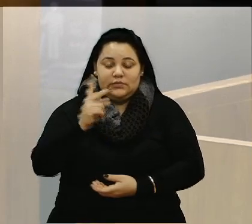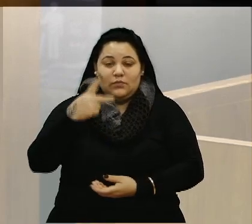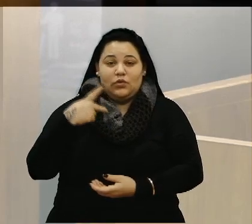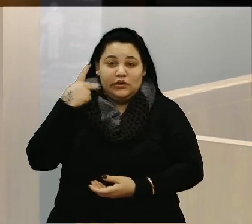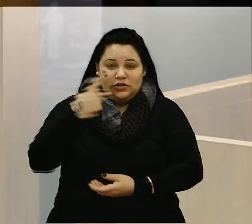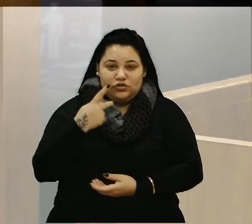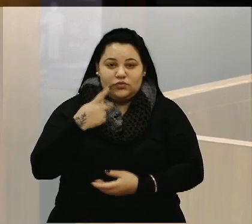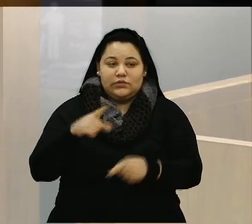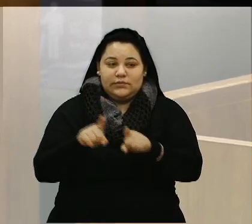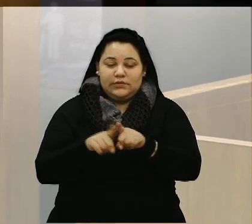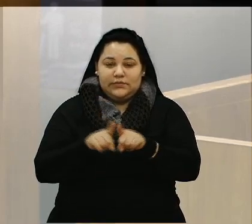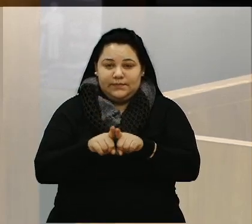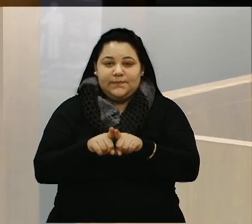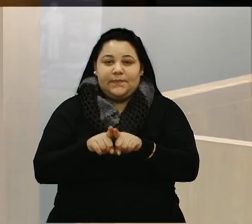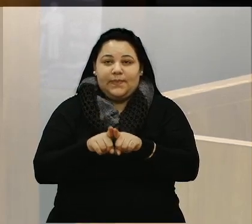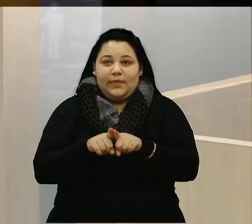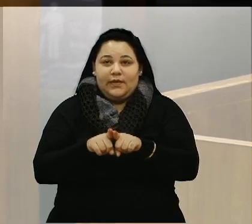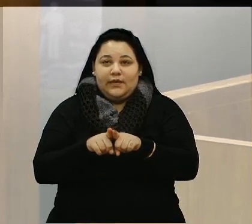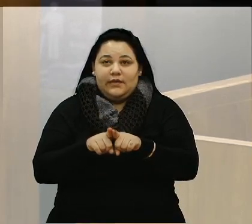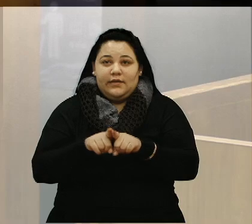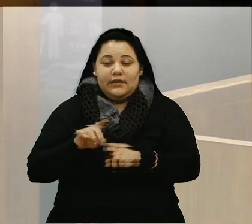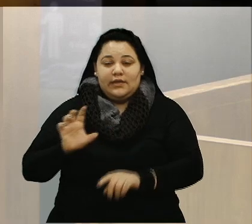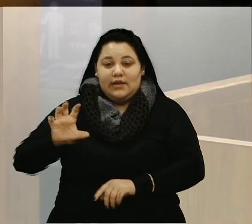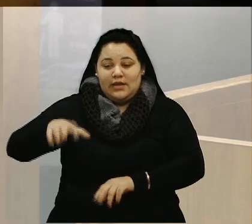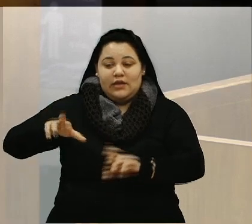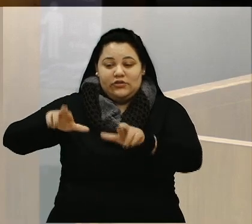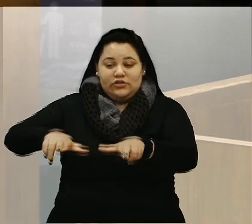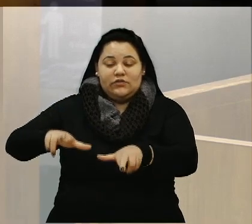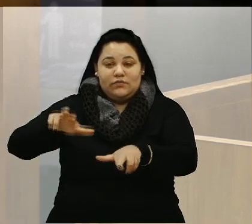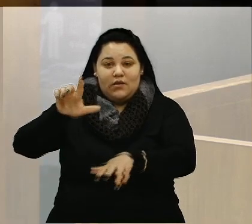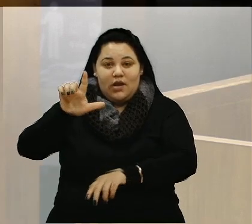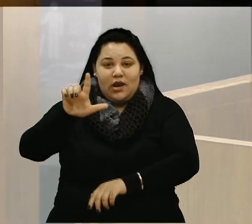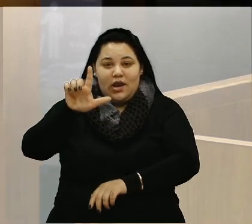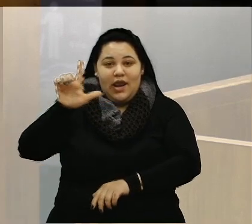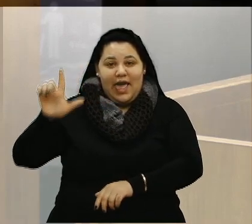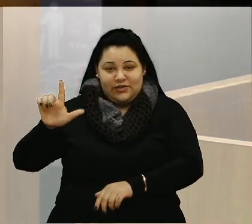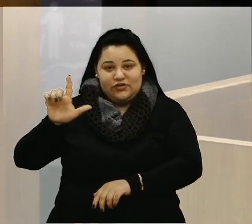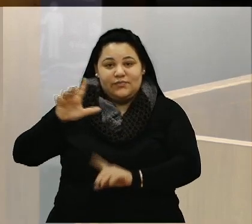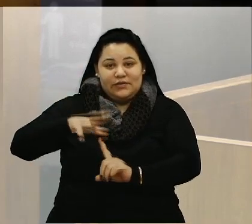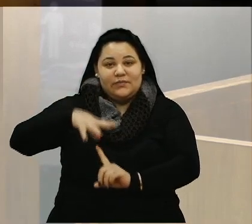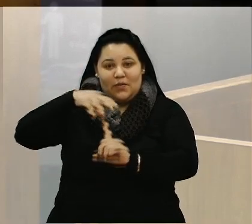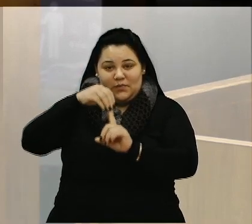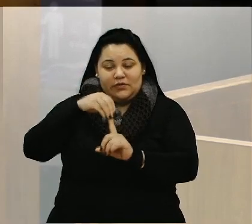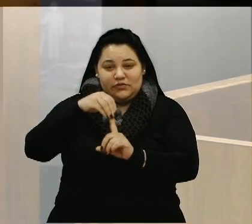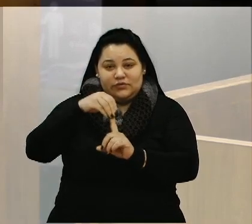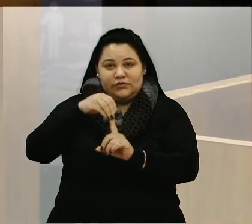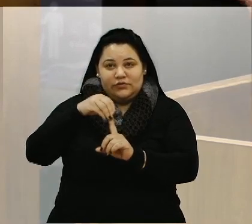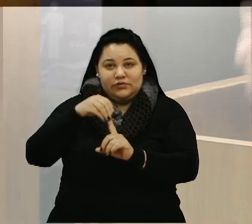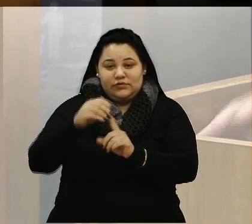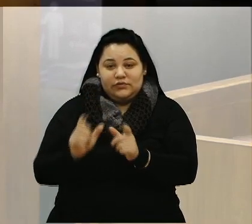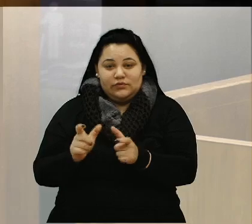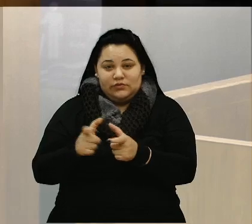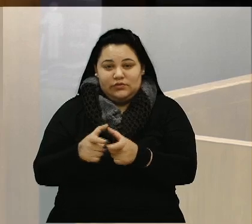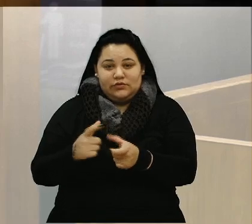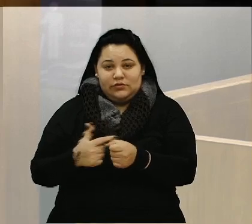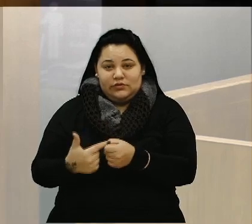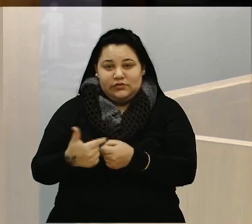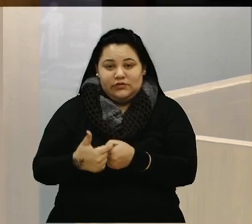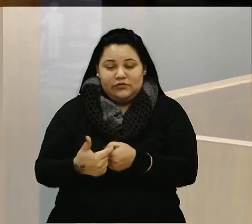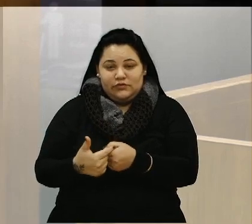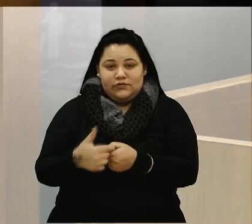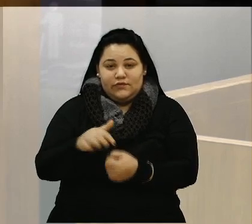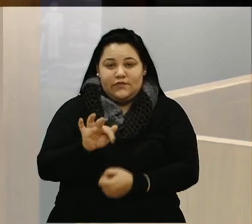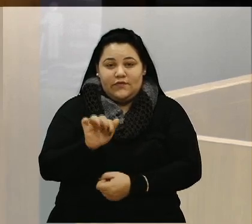político da região leste e principalmente do distrito de Fazenda Souza, onde nós estamos tendo